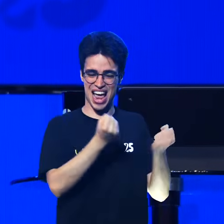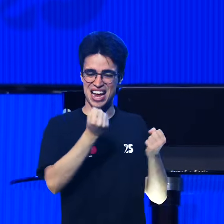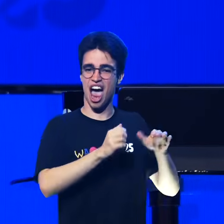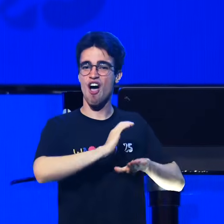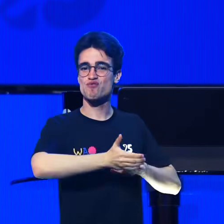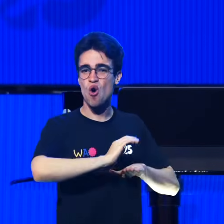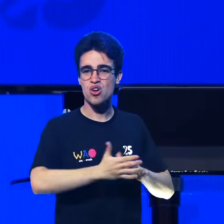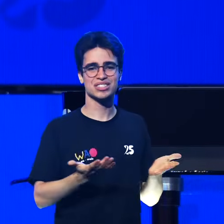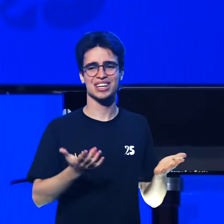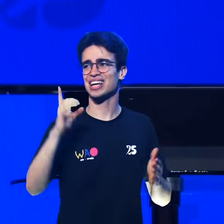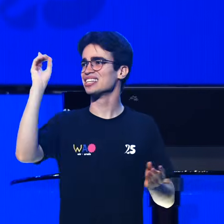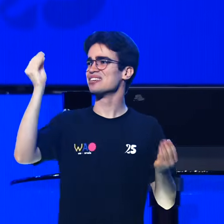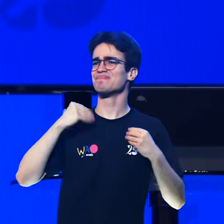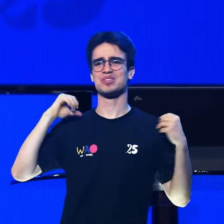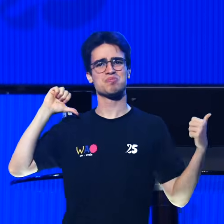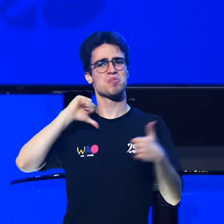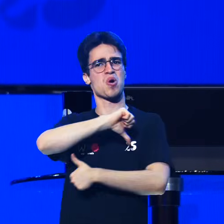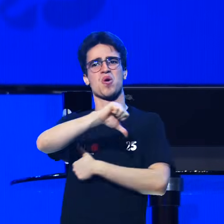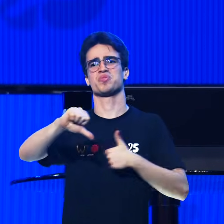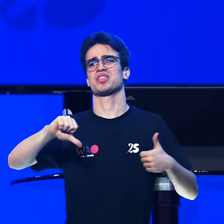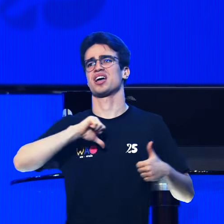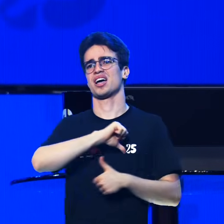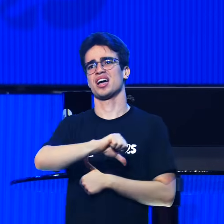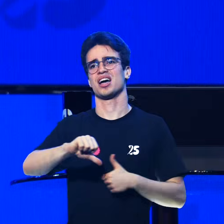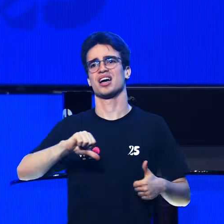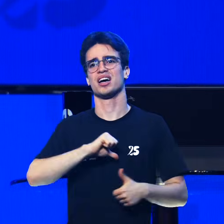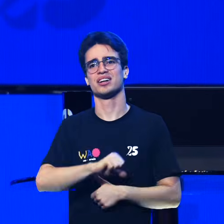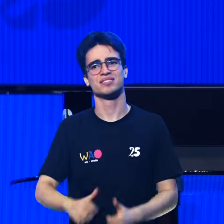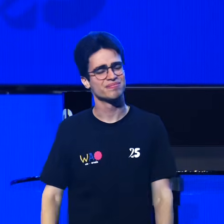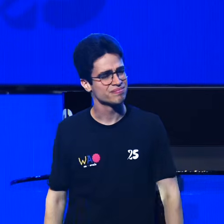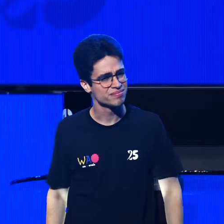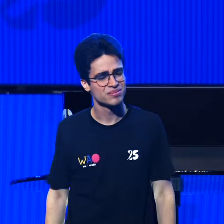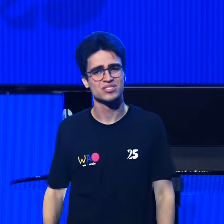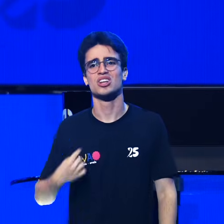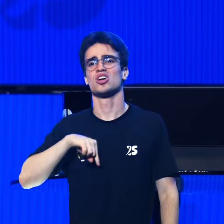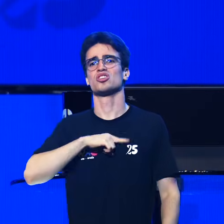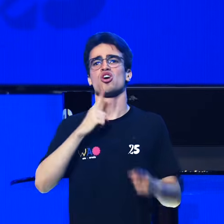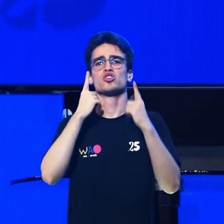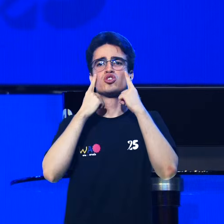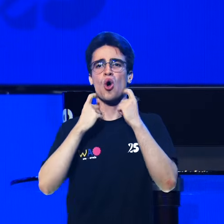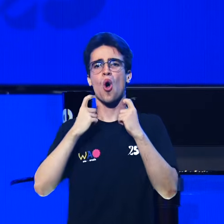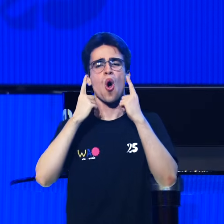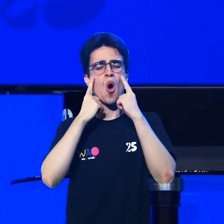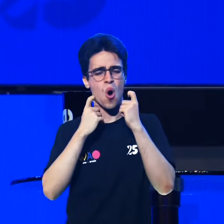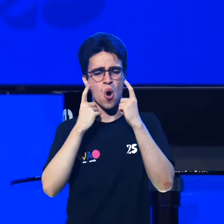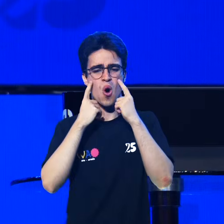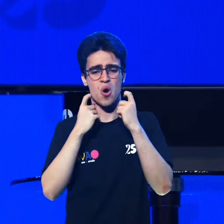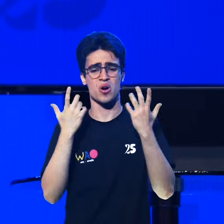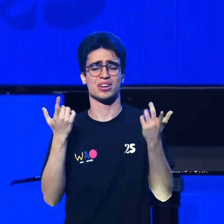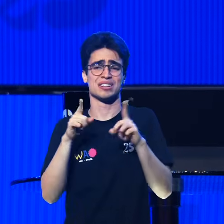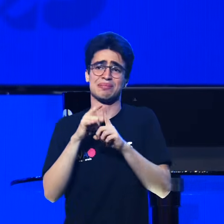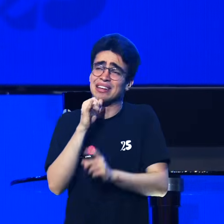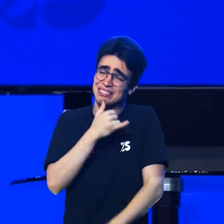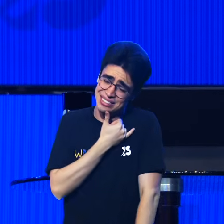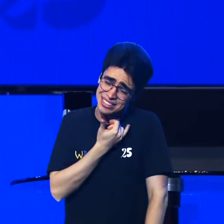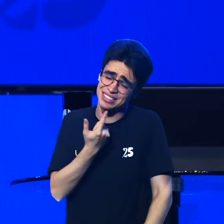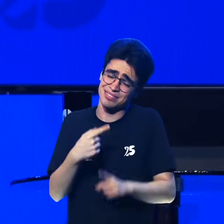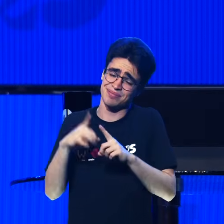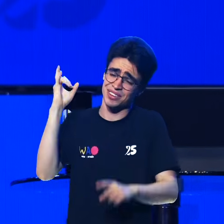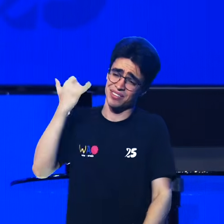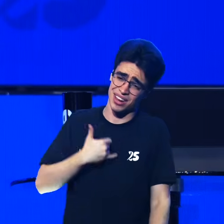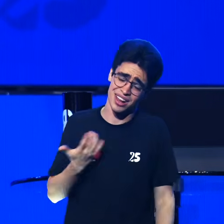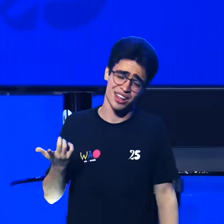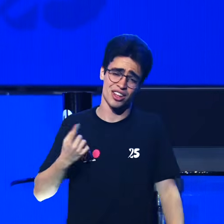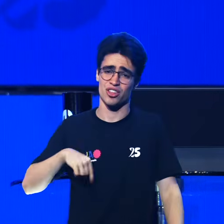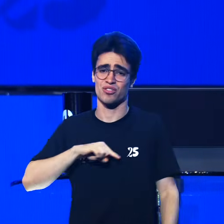tudo. Sabe quando muda tudo? A gente chorou, até triste por Deus ter dito aquilo, porque a gente queria